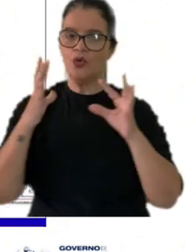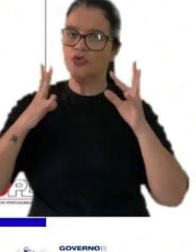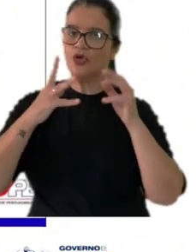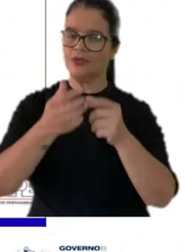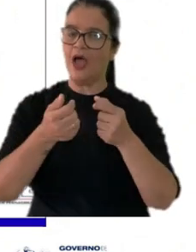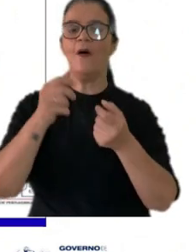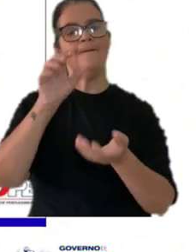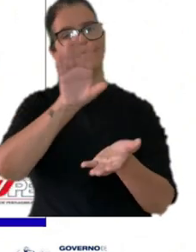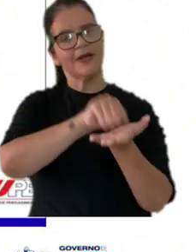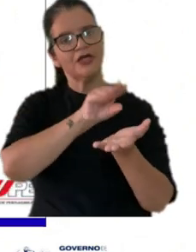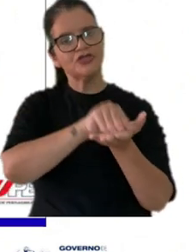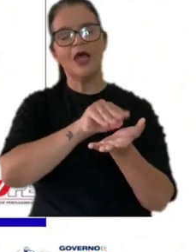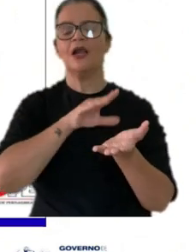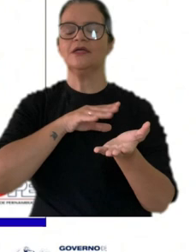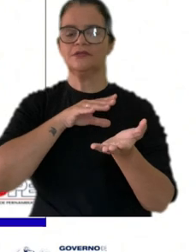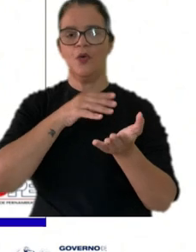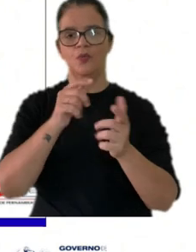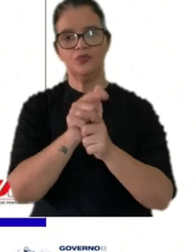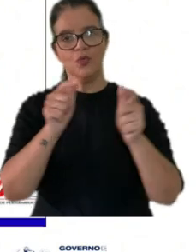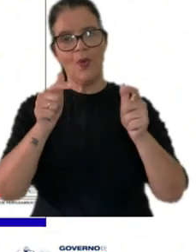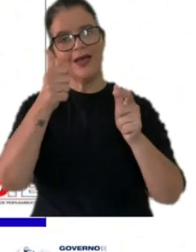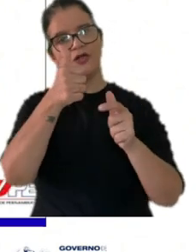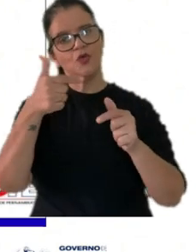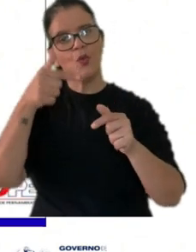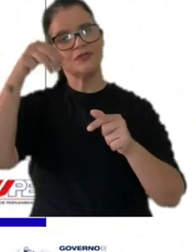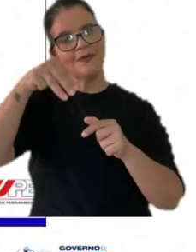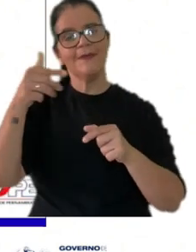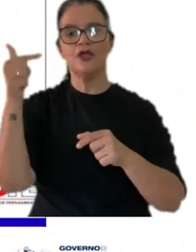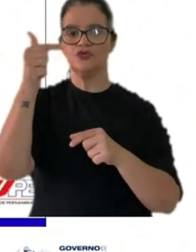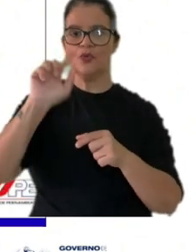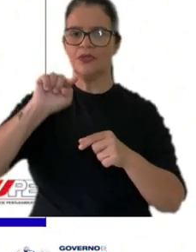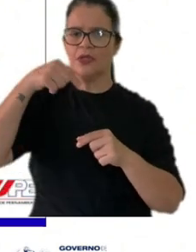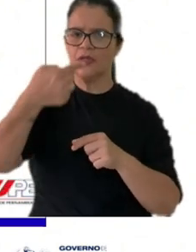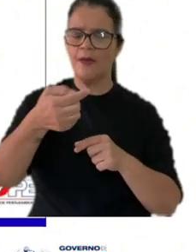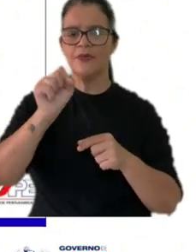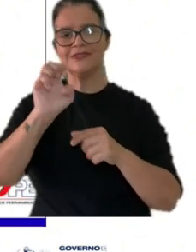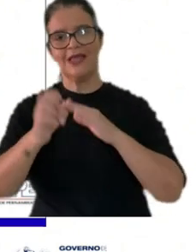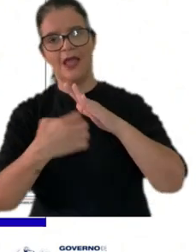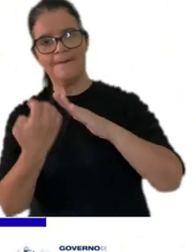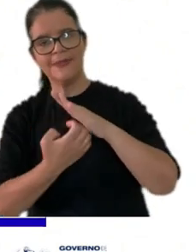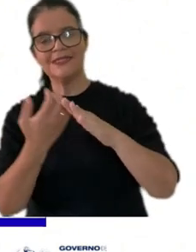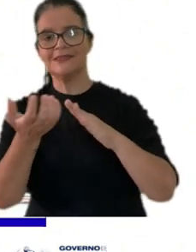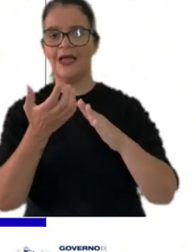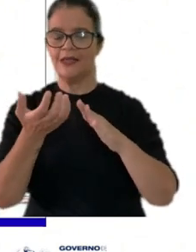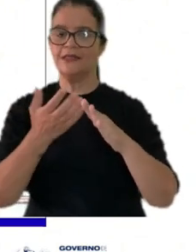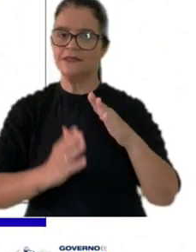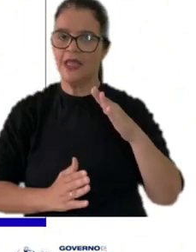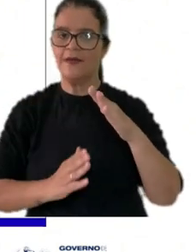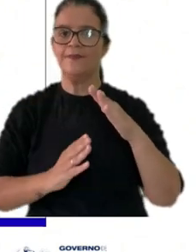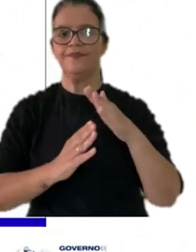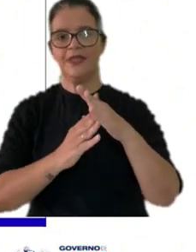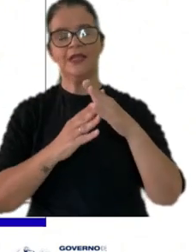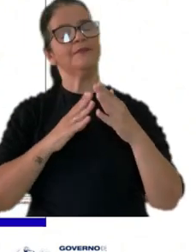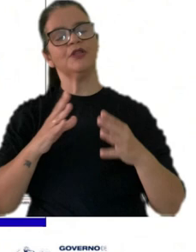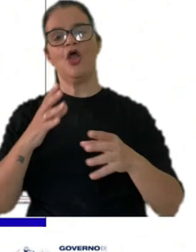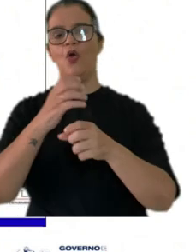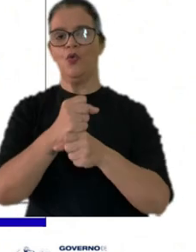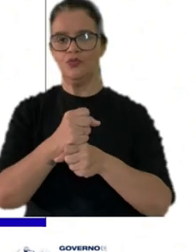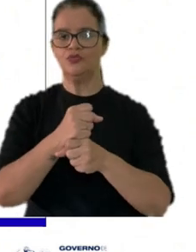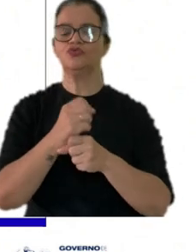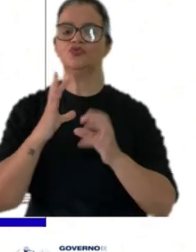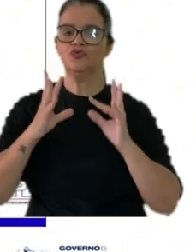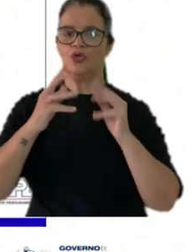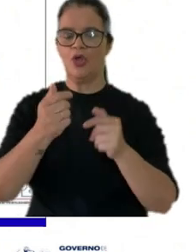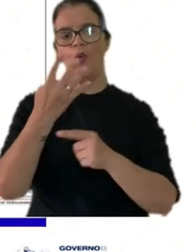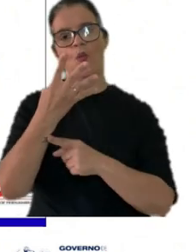solares em uma área de 12 metros quadrados e depois se a empresa pretende limitar o custo total a no máximo de 4.500